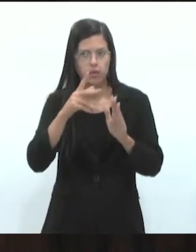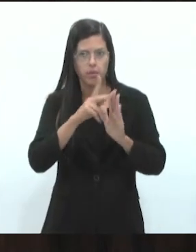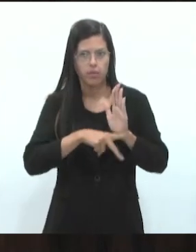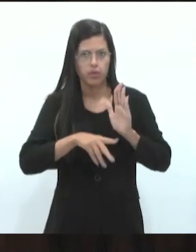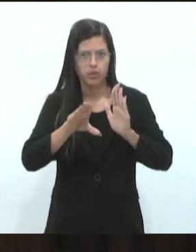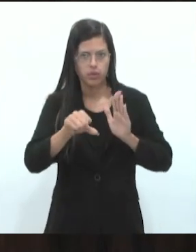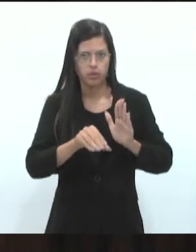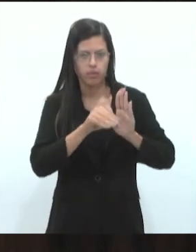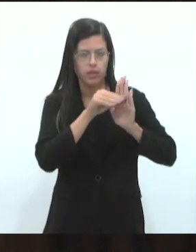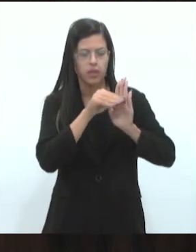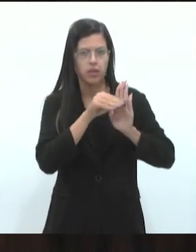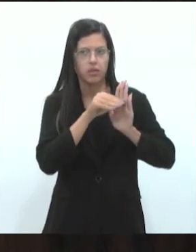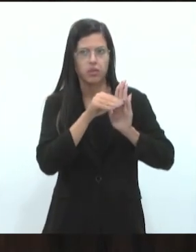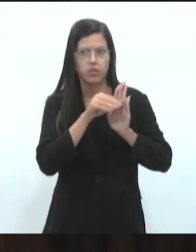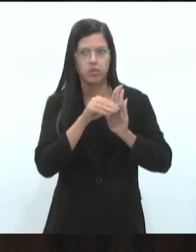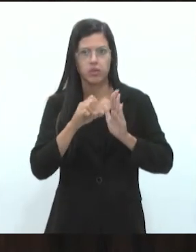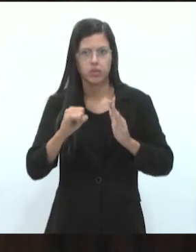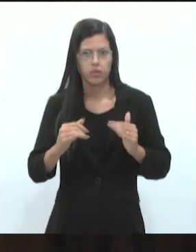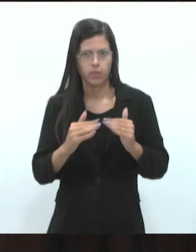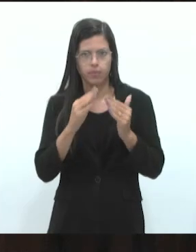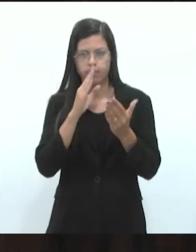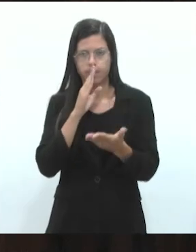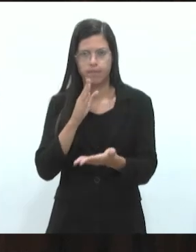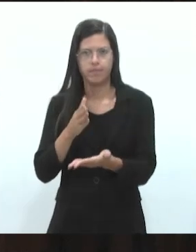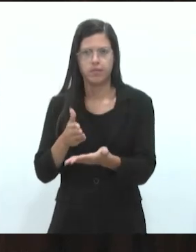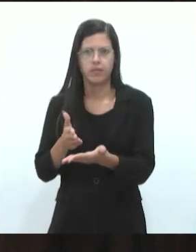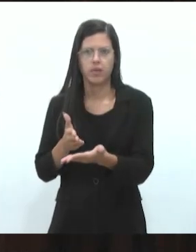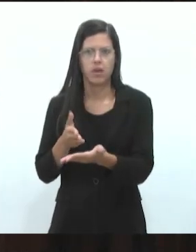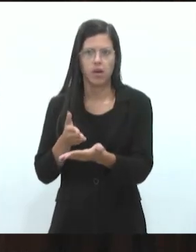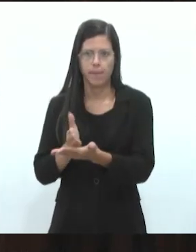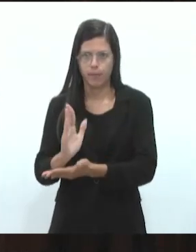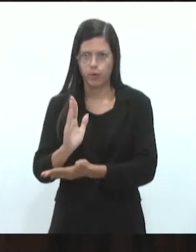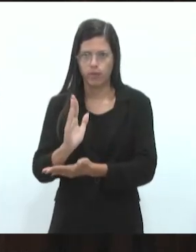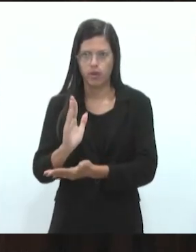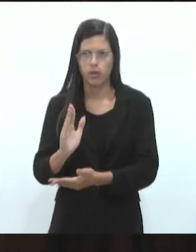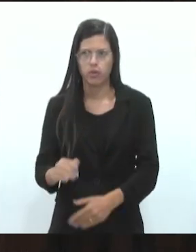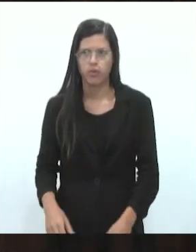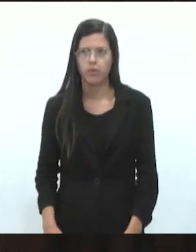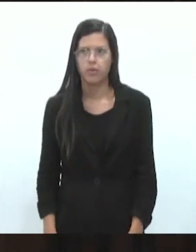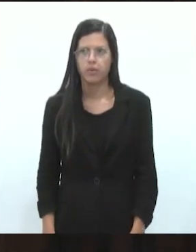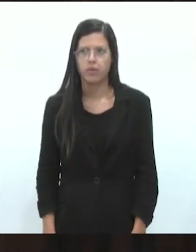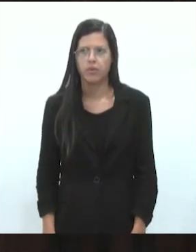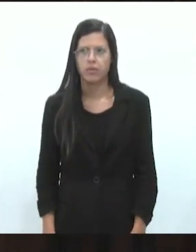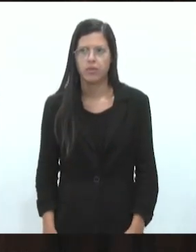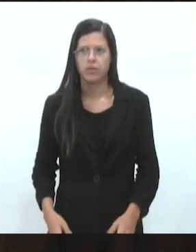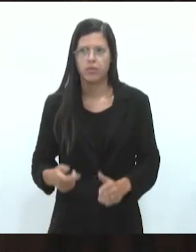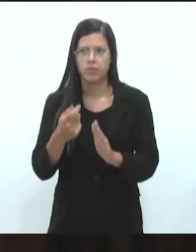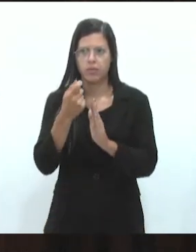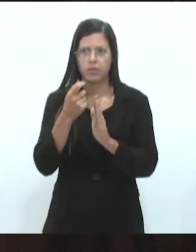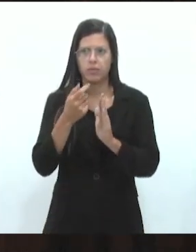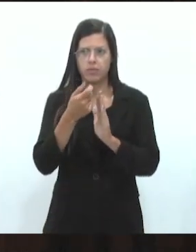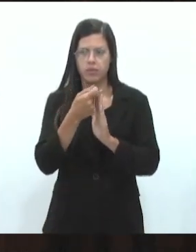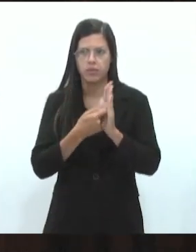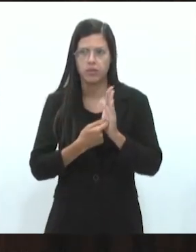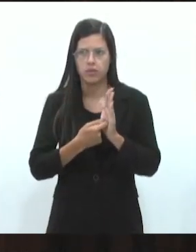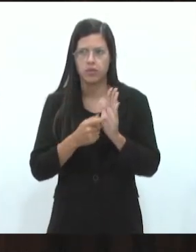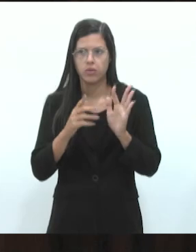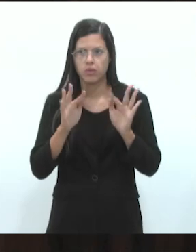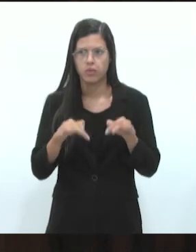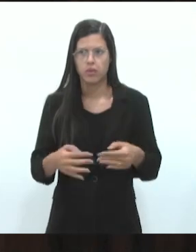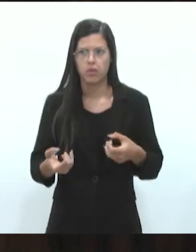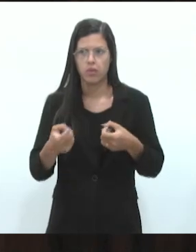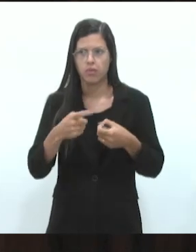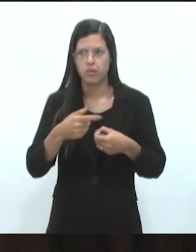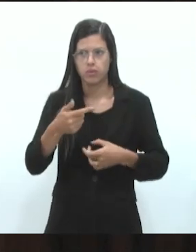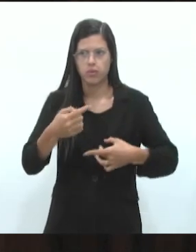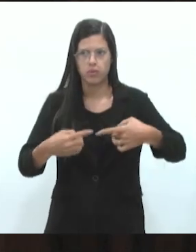assim emendado. Senhores que aprovam, permaneçam como estão. Aprovado. Vai a reação de vencido para a segunda discussão.